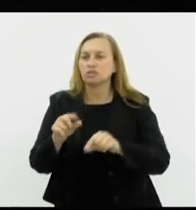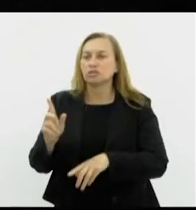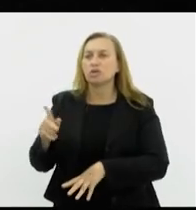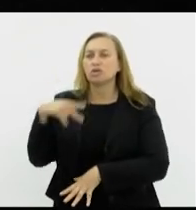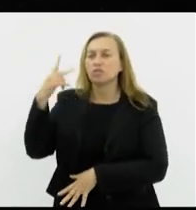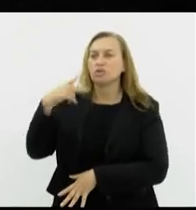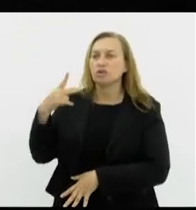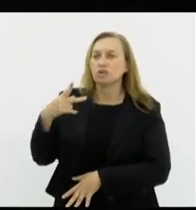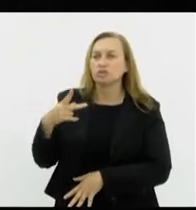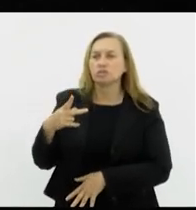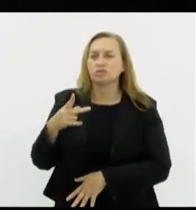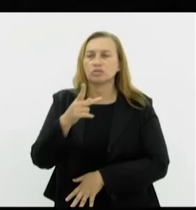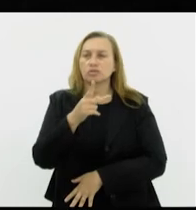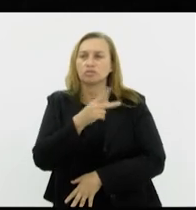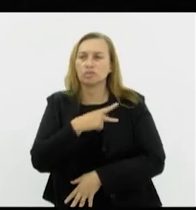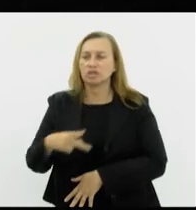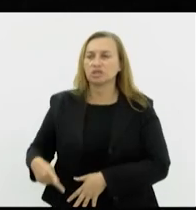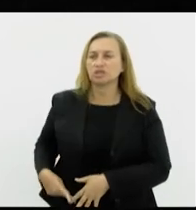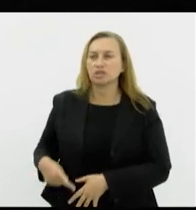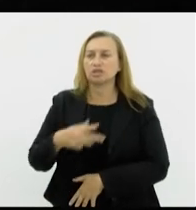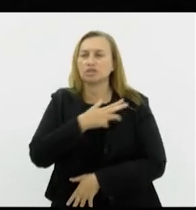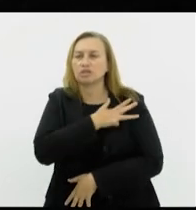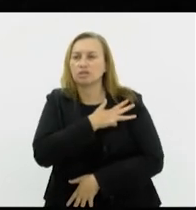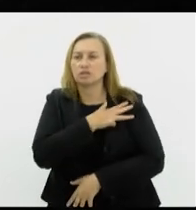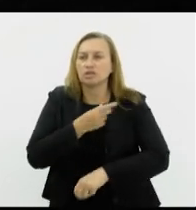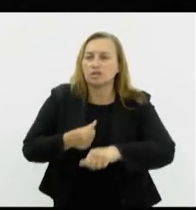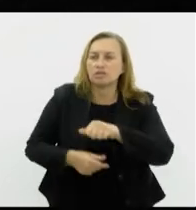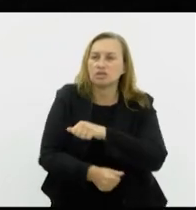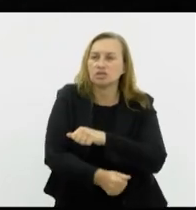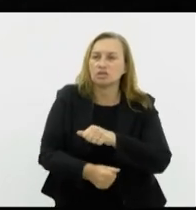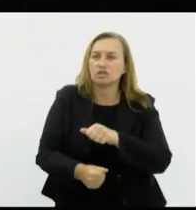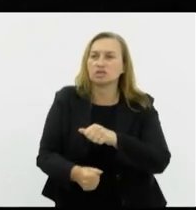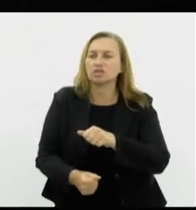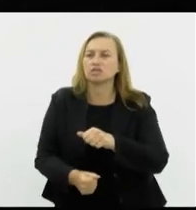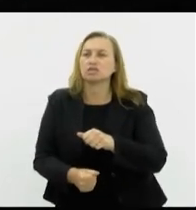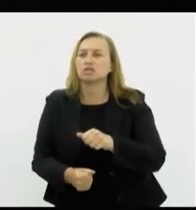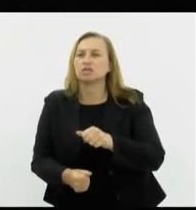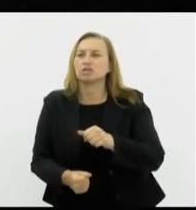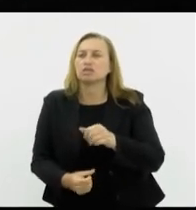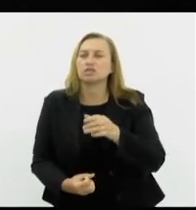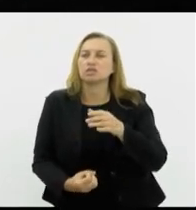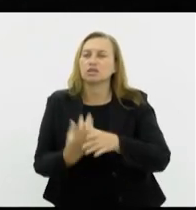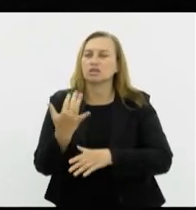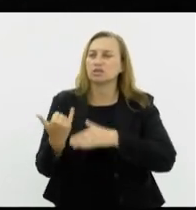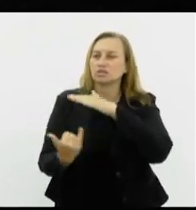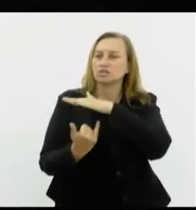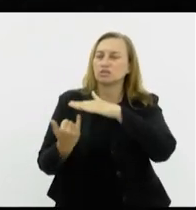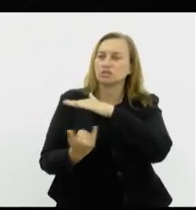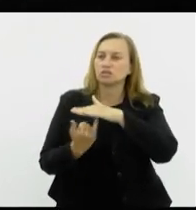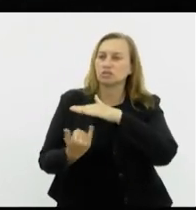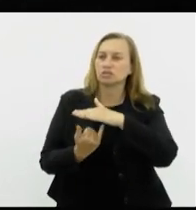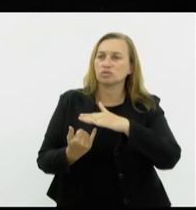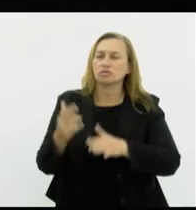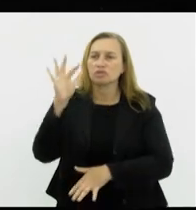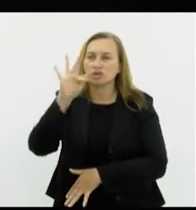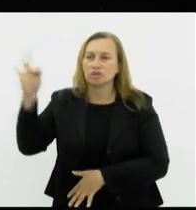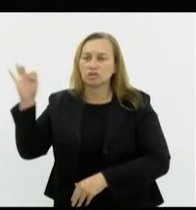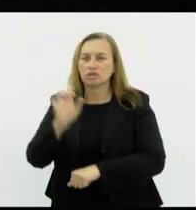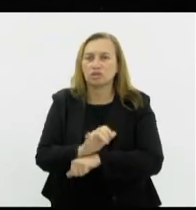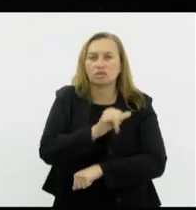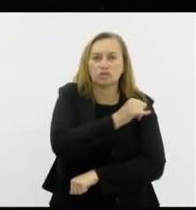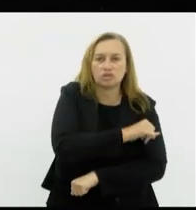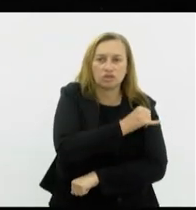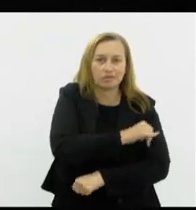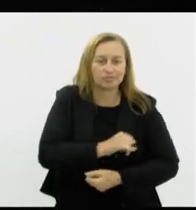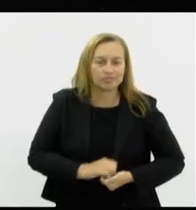presidente Lula de investir na construção, não é, desses institutos federais aqui no estado do Rio de